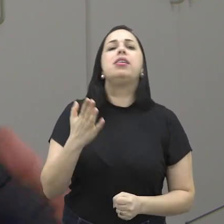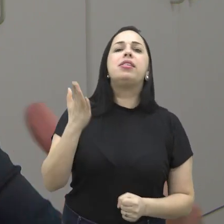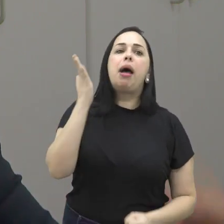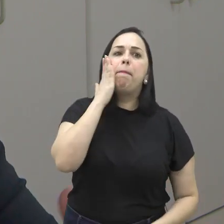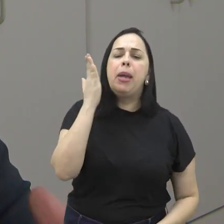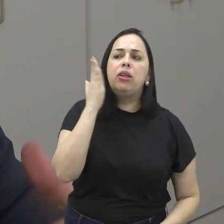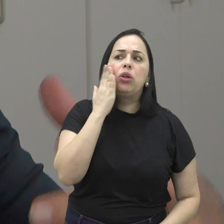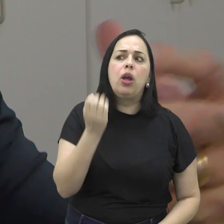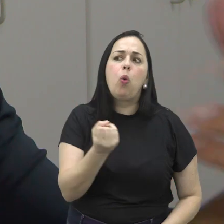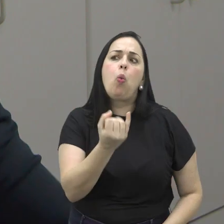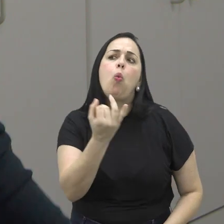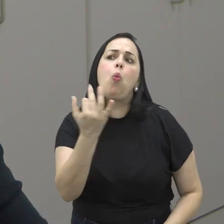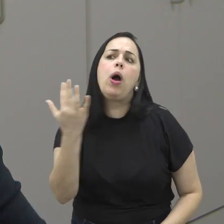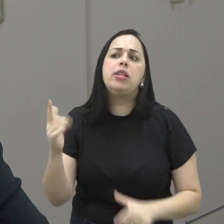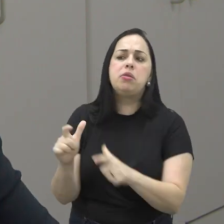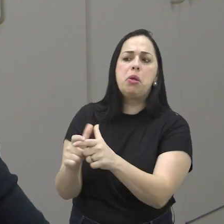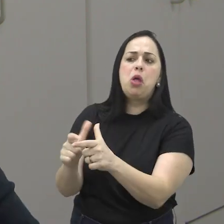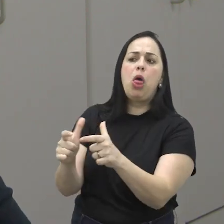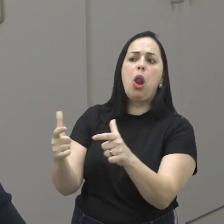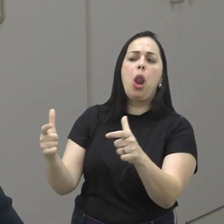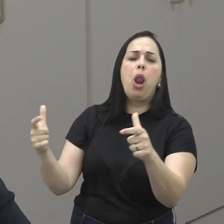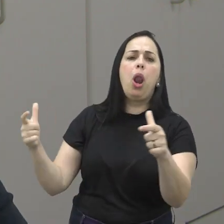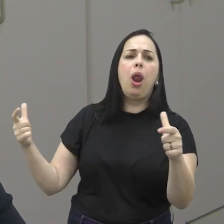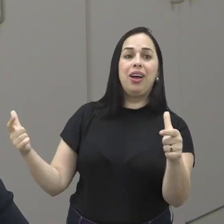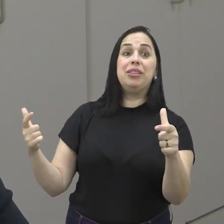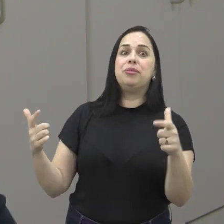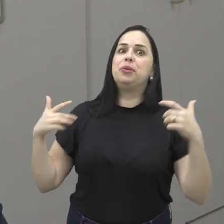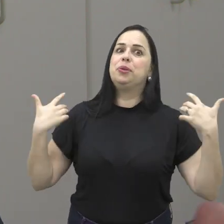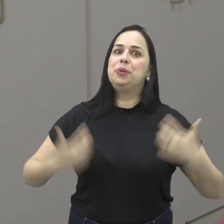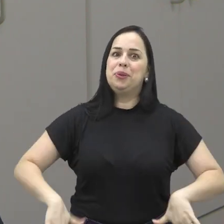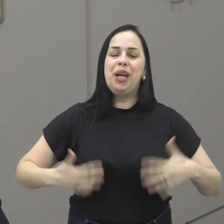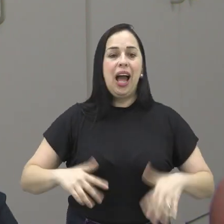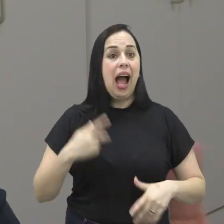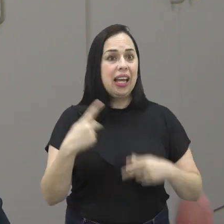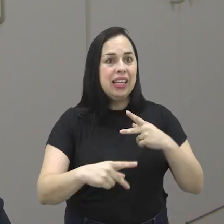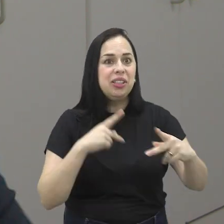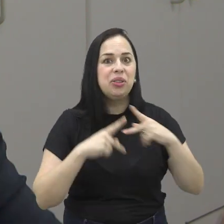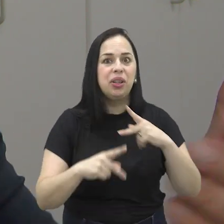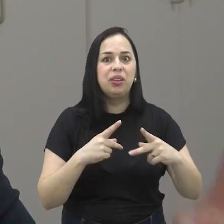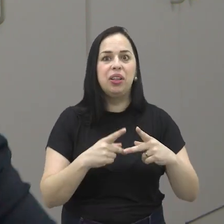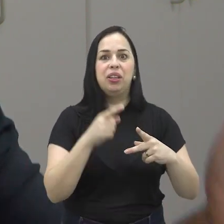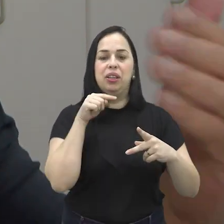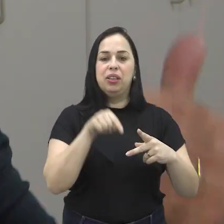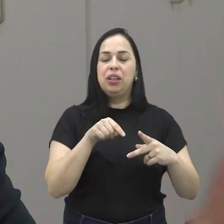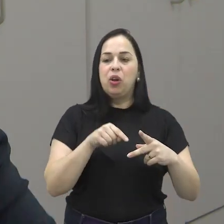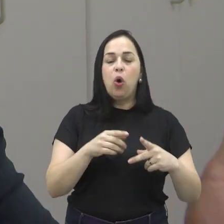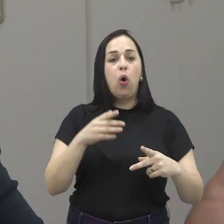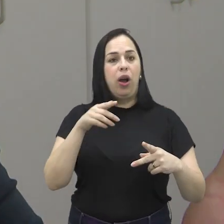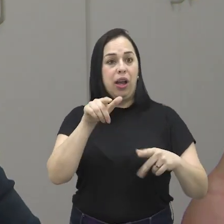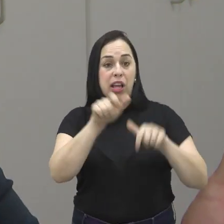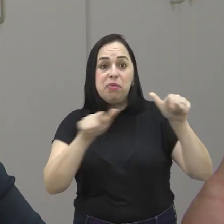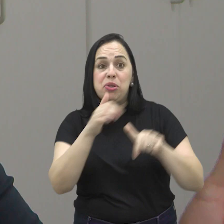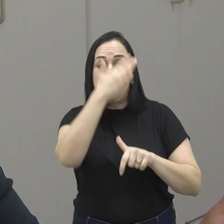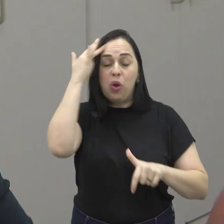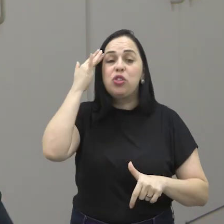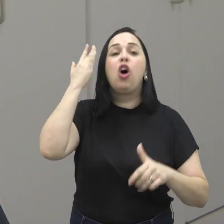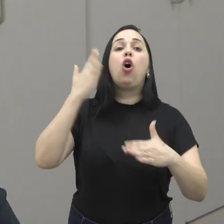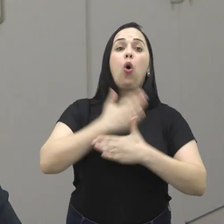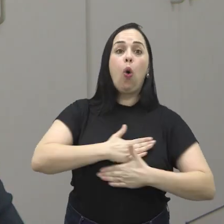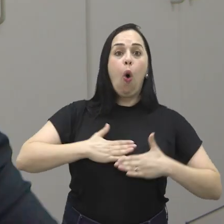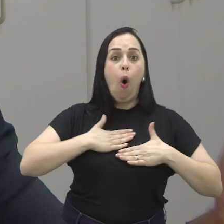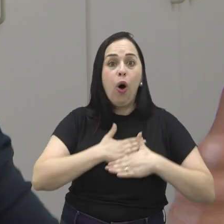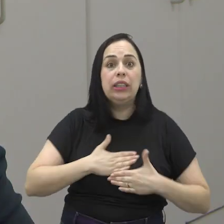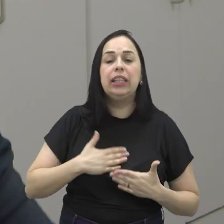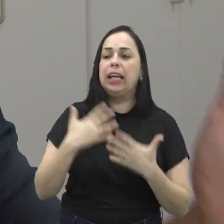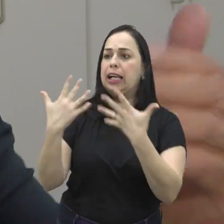a quantidade, quanto de crescimento as corridas de rua tiveram, né? Então, São José desenvolveu tanto nessa modalidade,